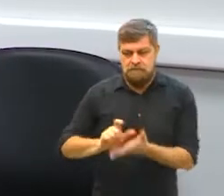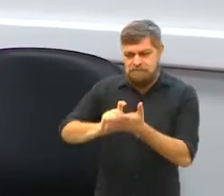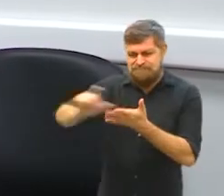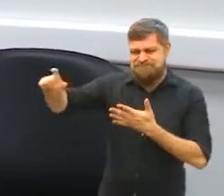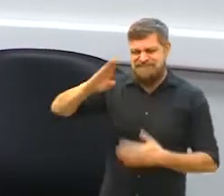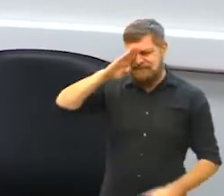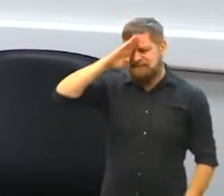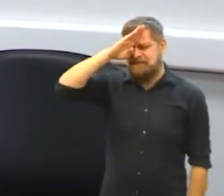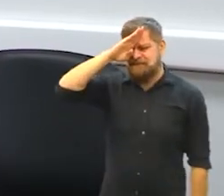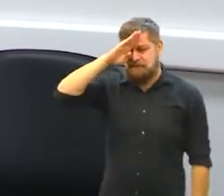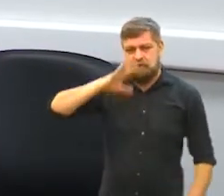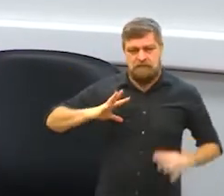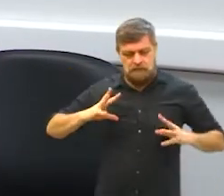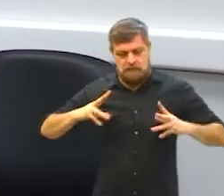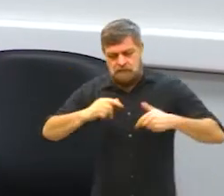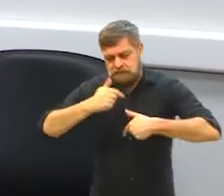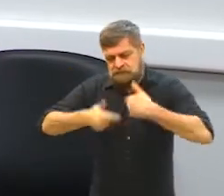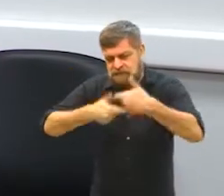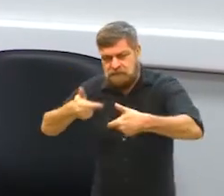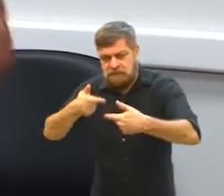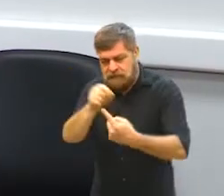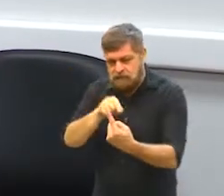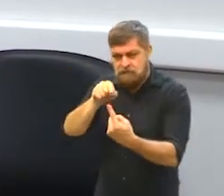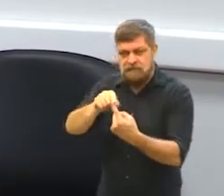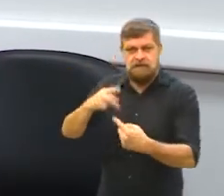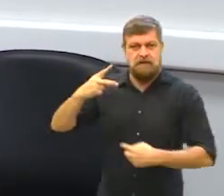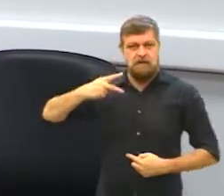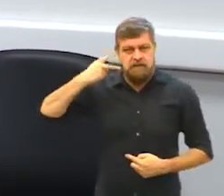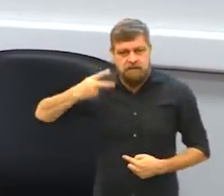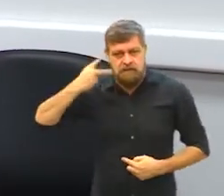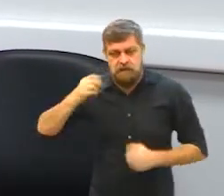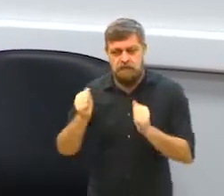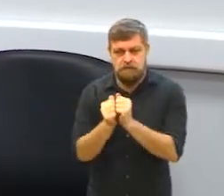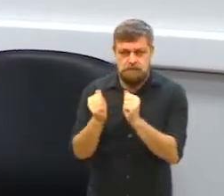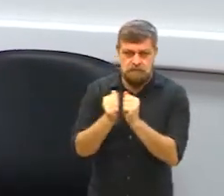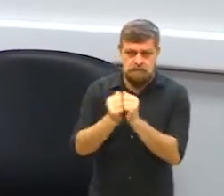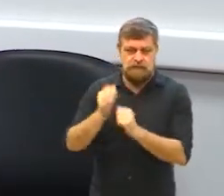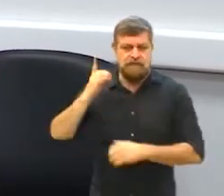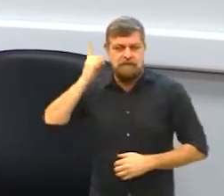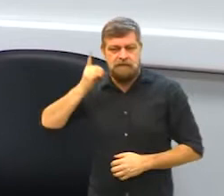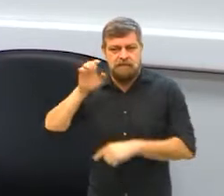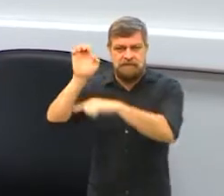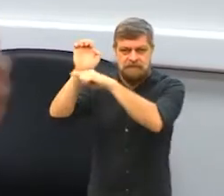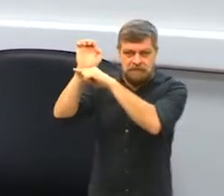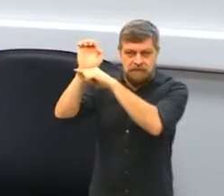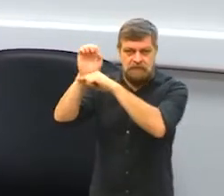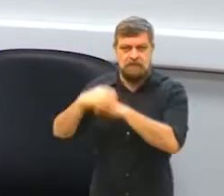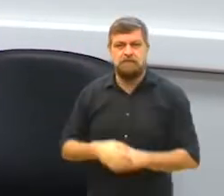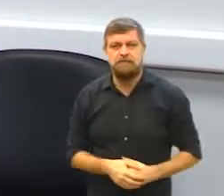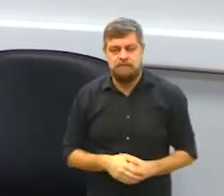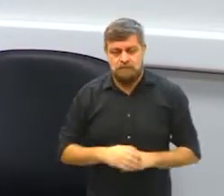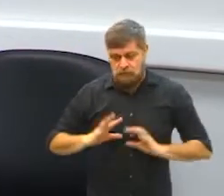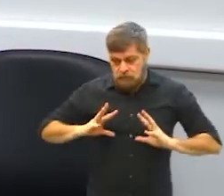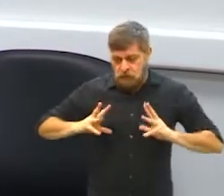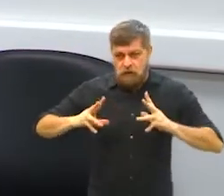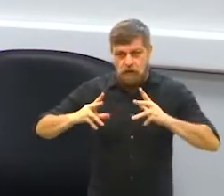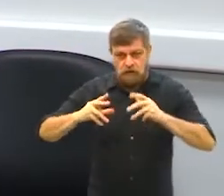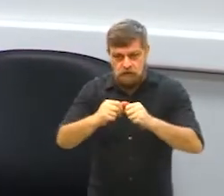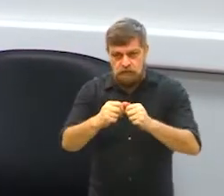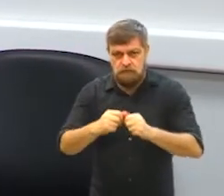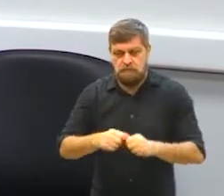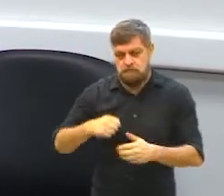que é o impeachment do bolsonaro que é um negócio aqui todo mundo trabalha junto com os vereadores e os deputados estaduais